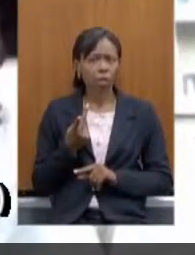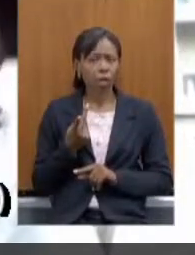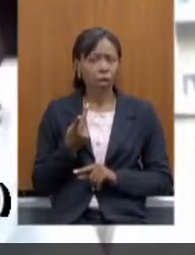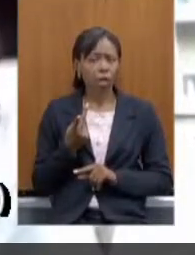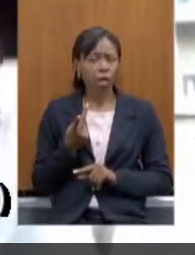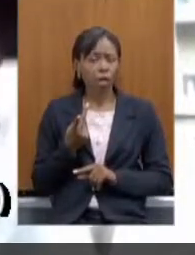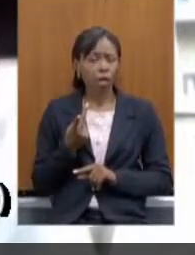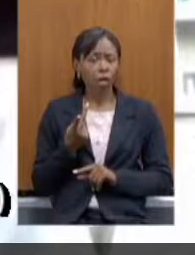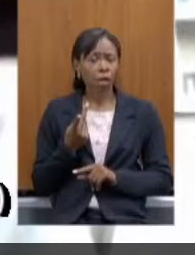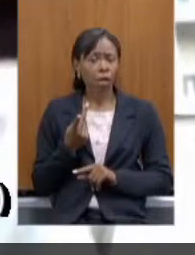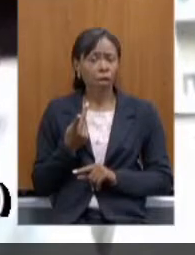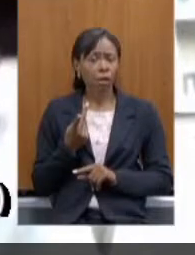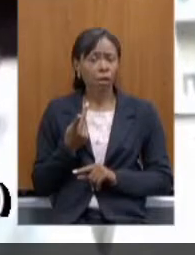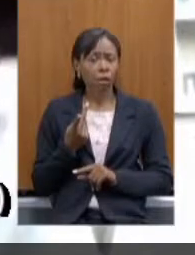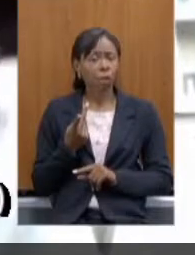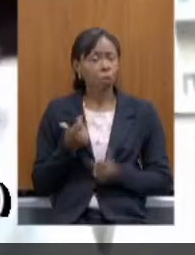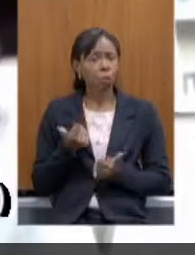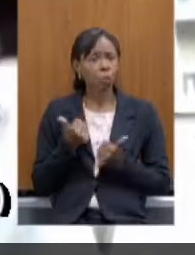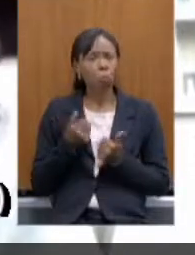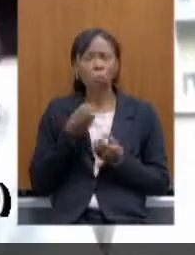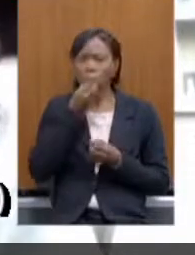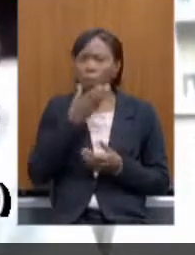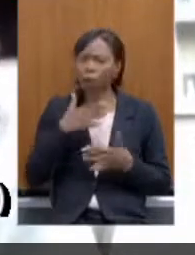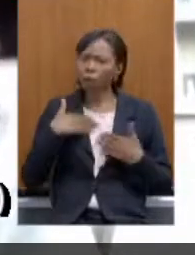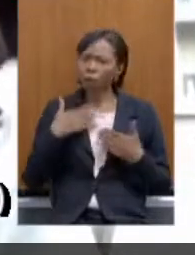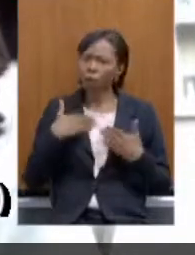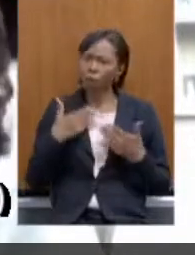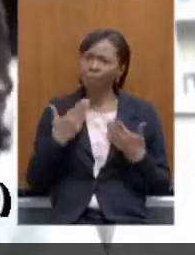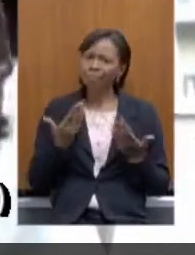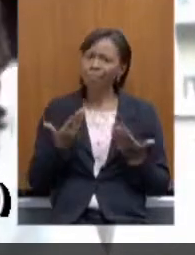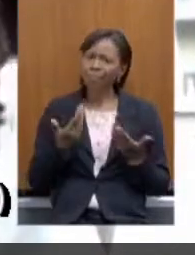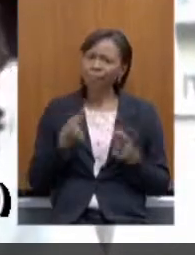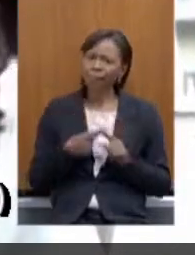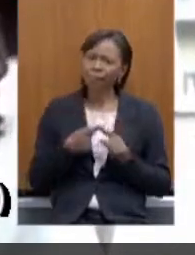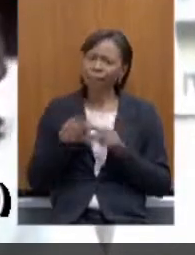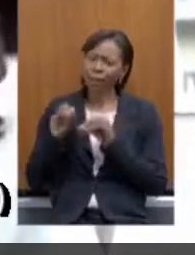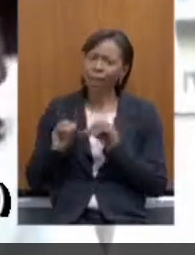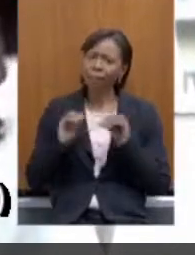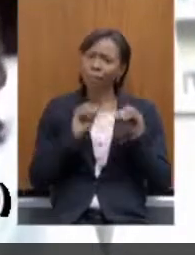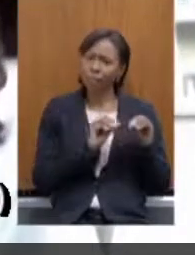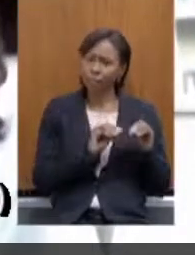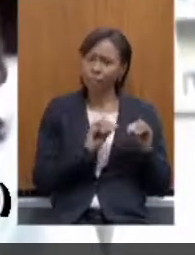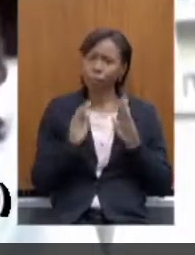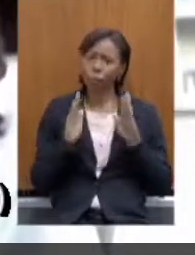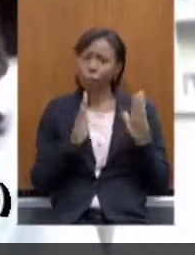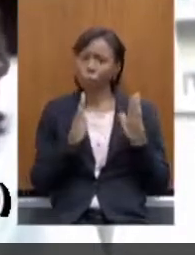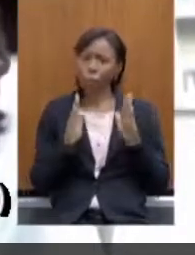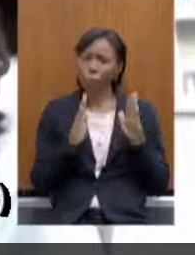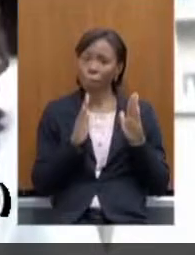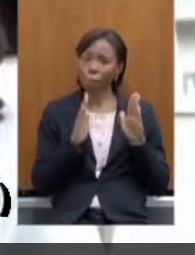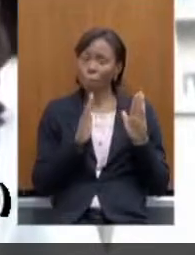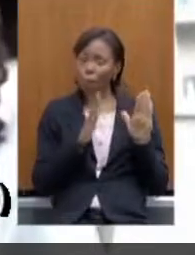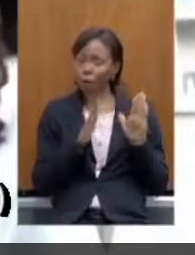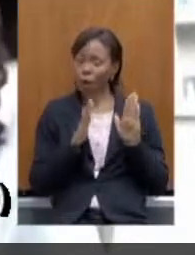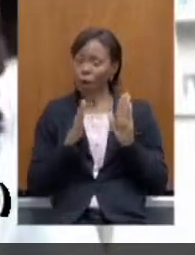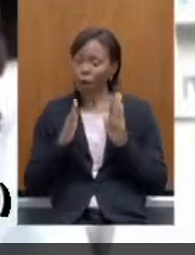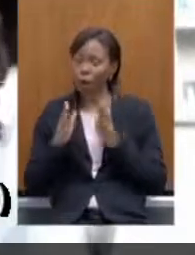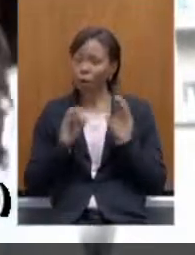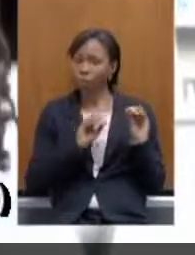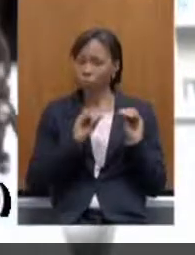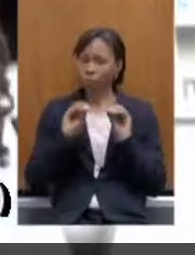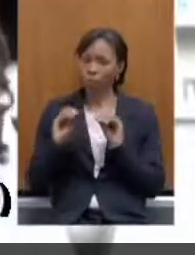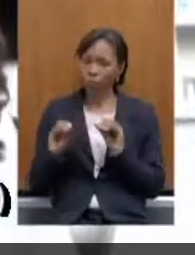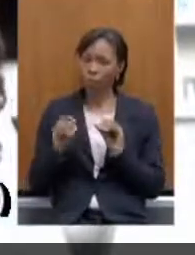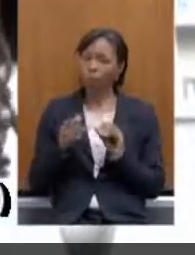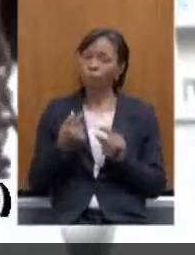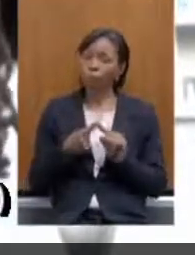animada colocou é a possível adiamento dessa desse prazos e impõe que